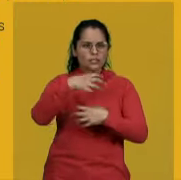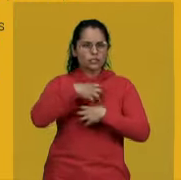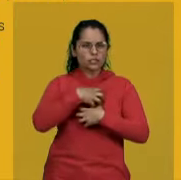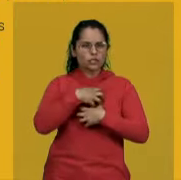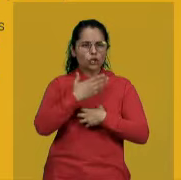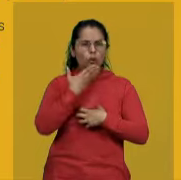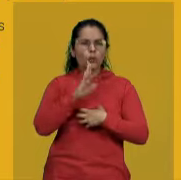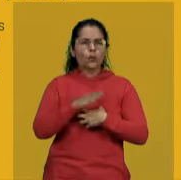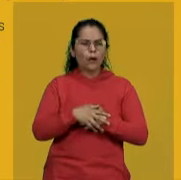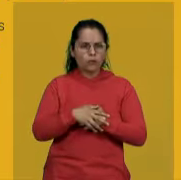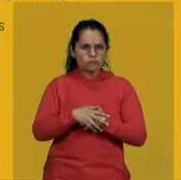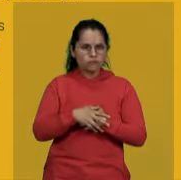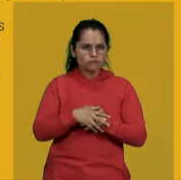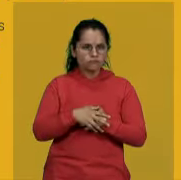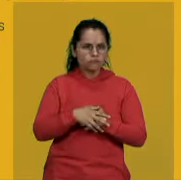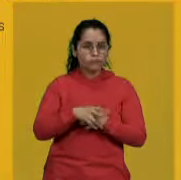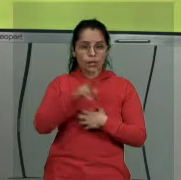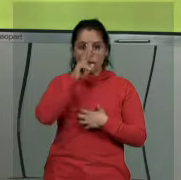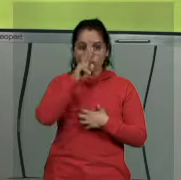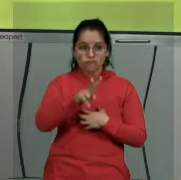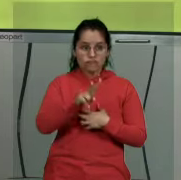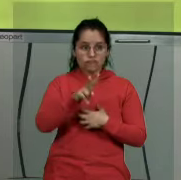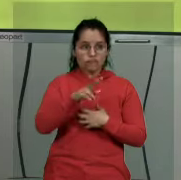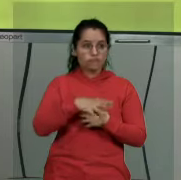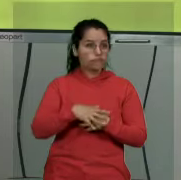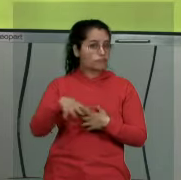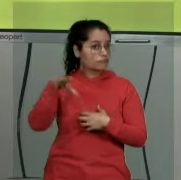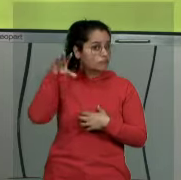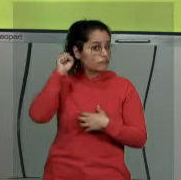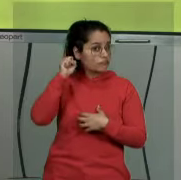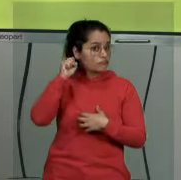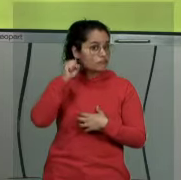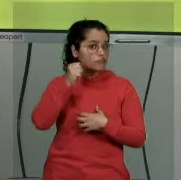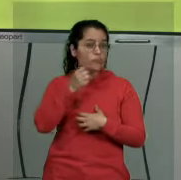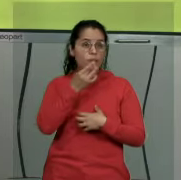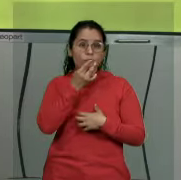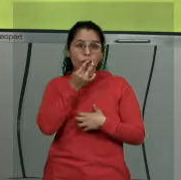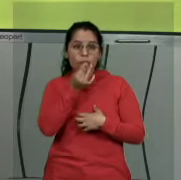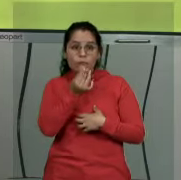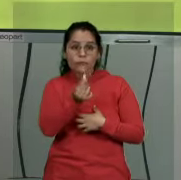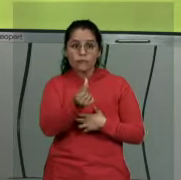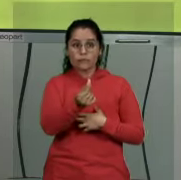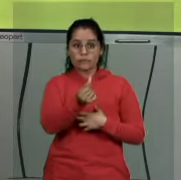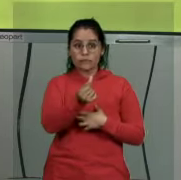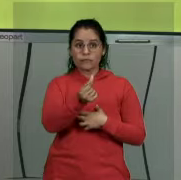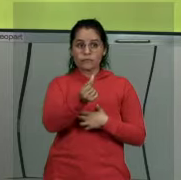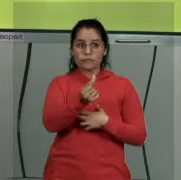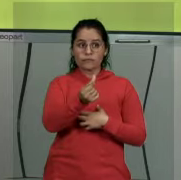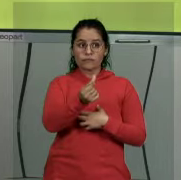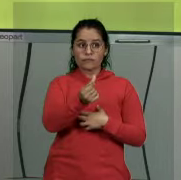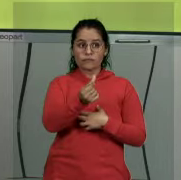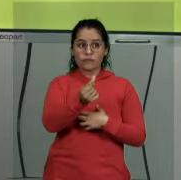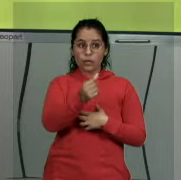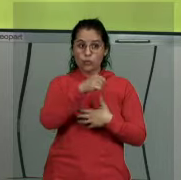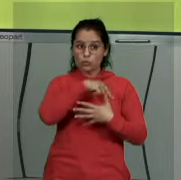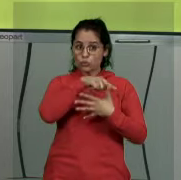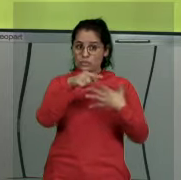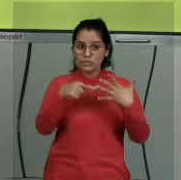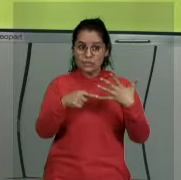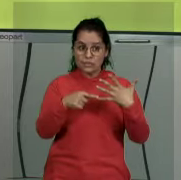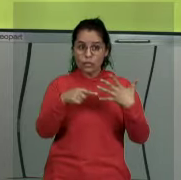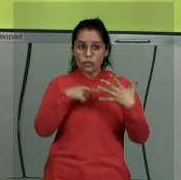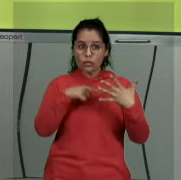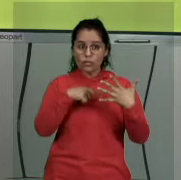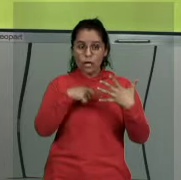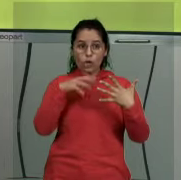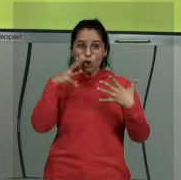os sentidos, gente? Ver, ouvir, paladar, né? Os 5 sentidos, os